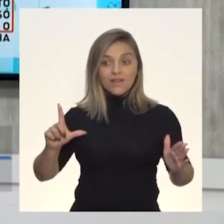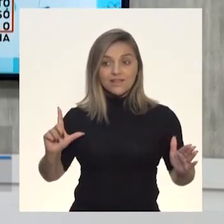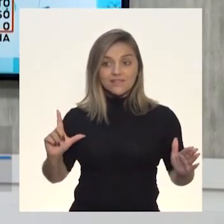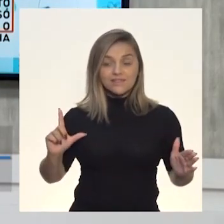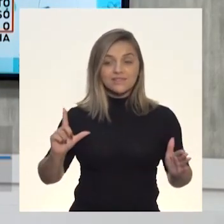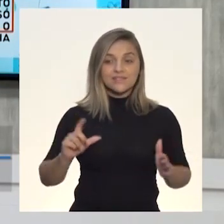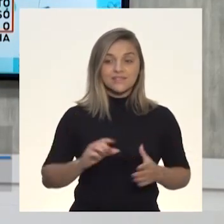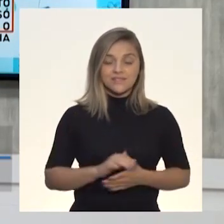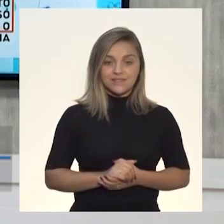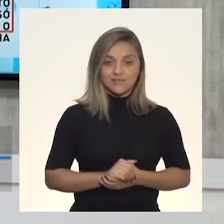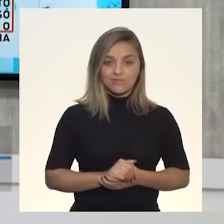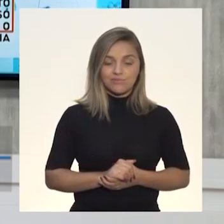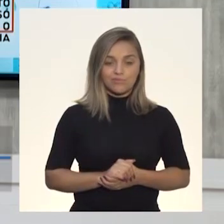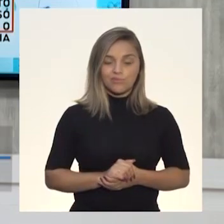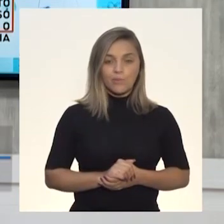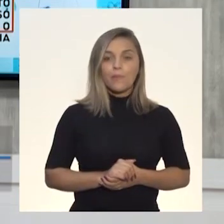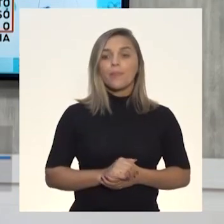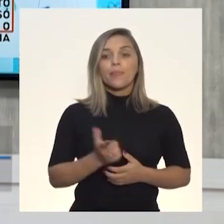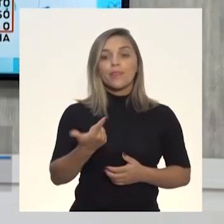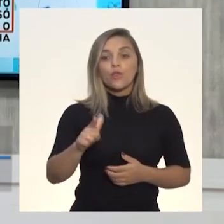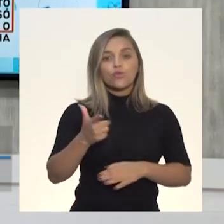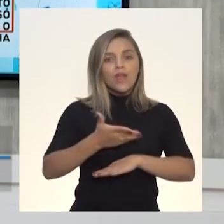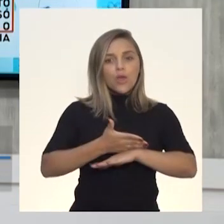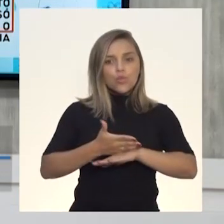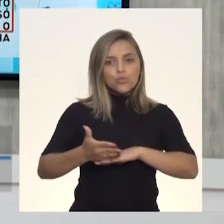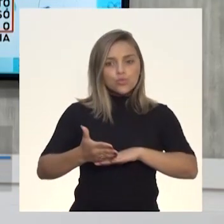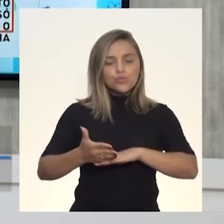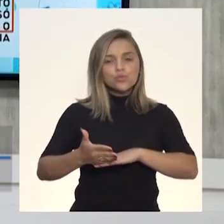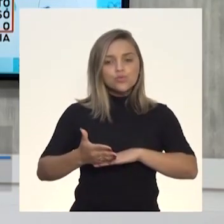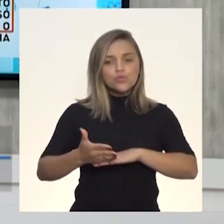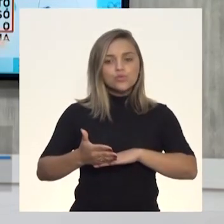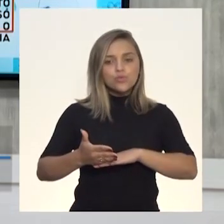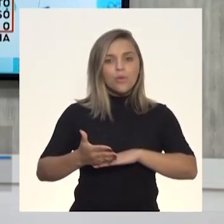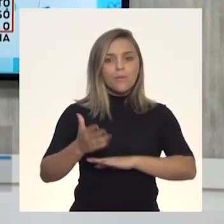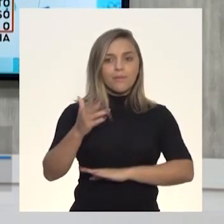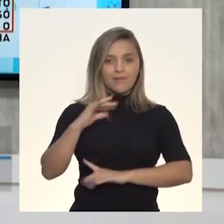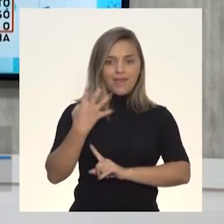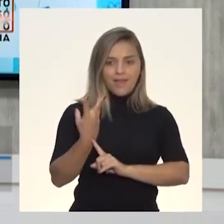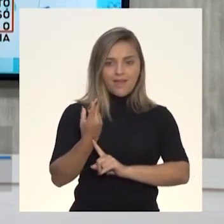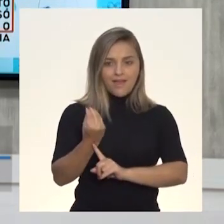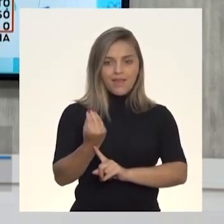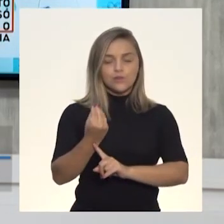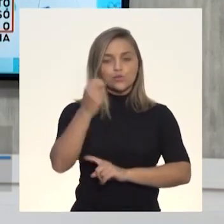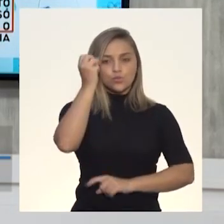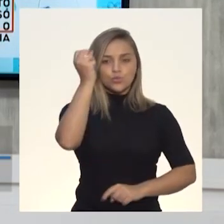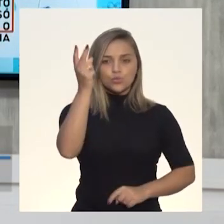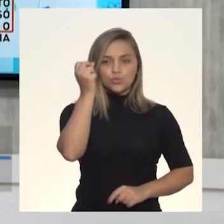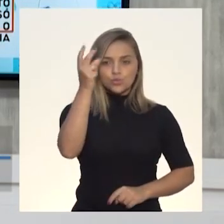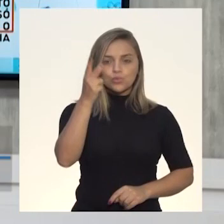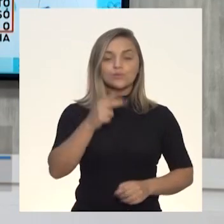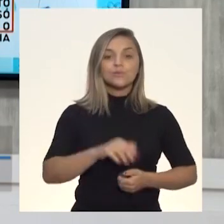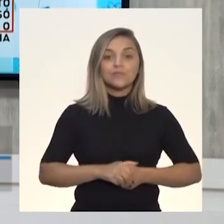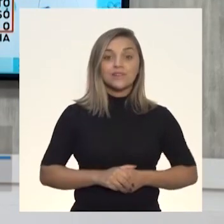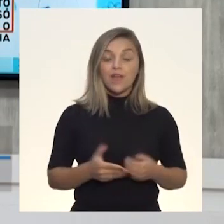ser um mecanismo, né? Um instrumento de arte, de cultura, né? Era só uma